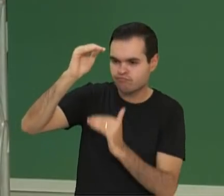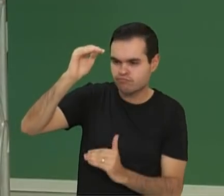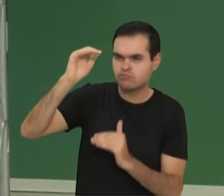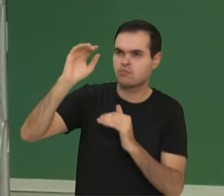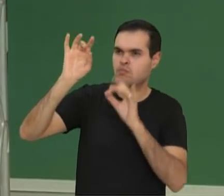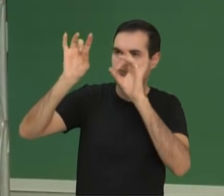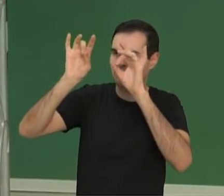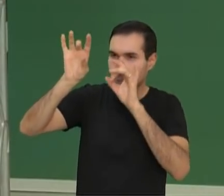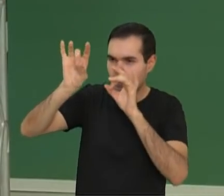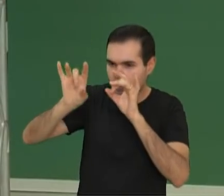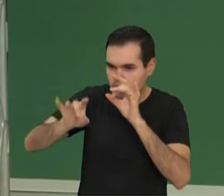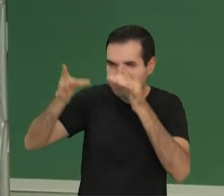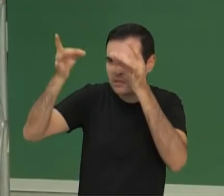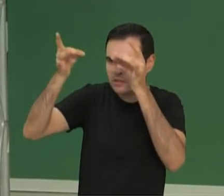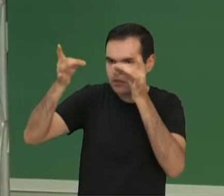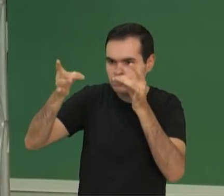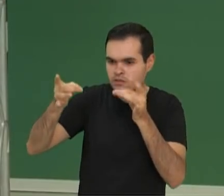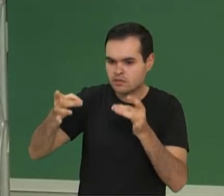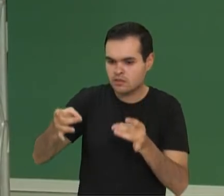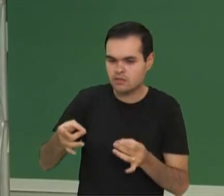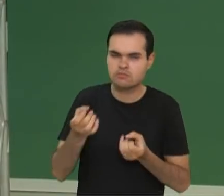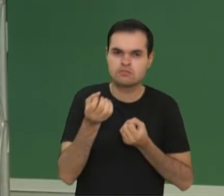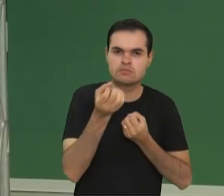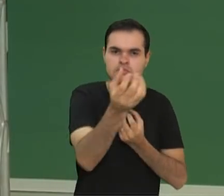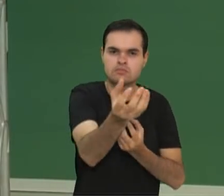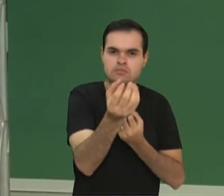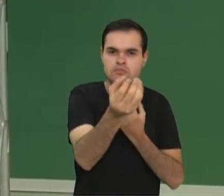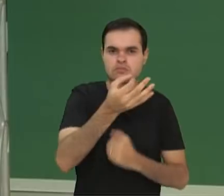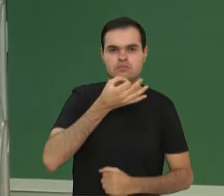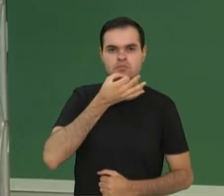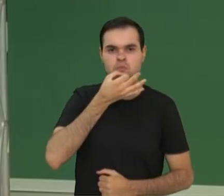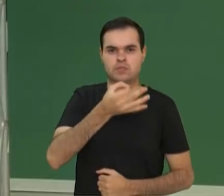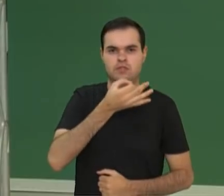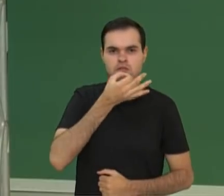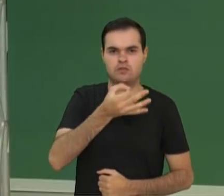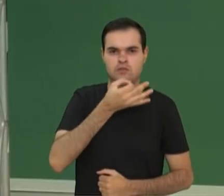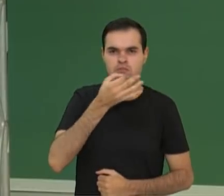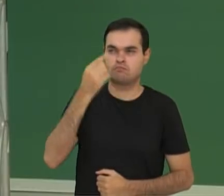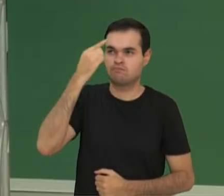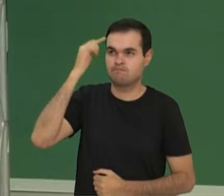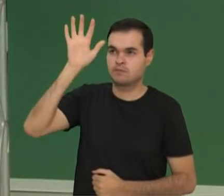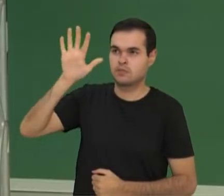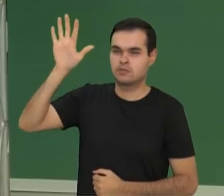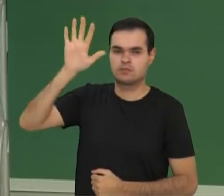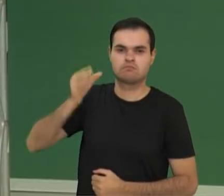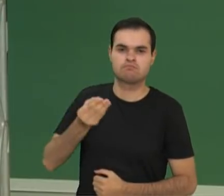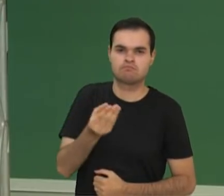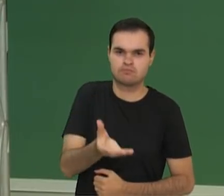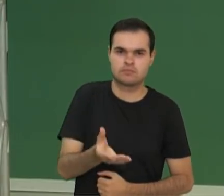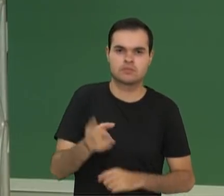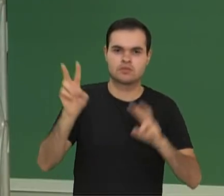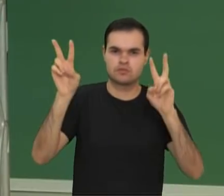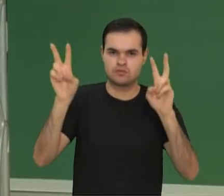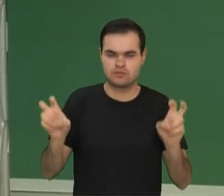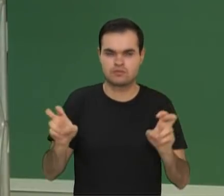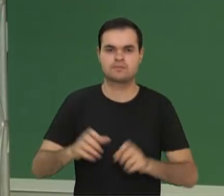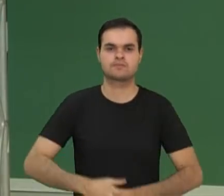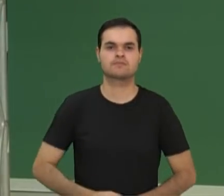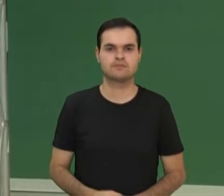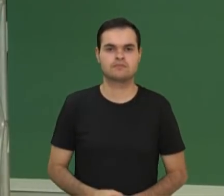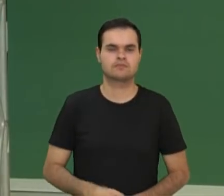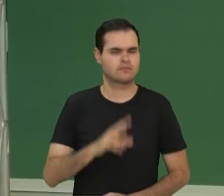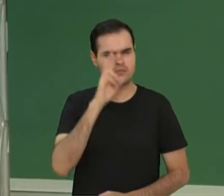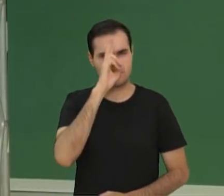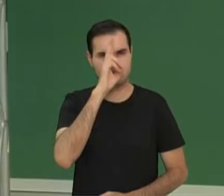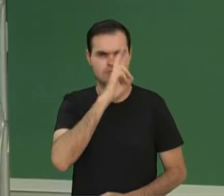para transmitir a opinião, a ideia, para transmitir o argumento do tema que ele está tratando.